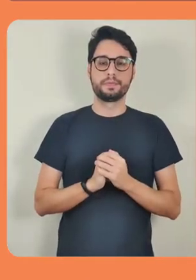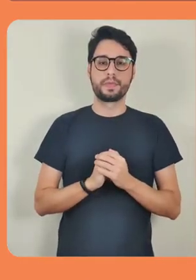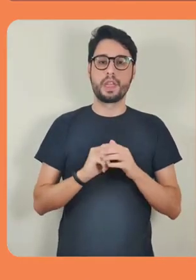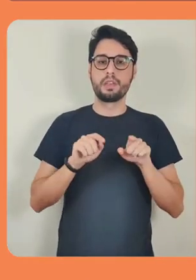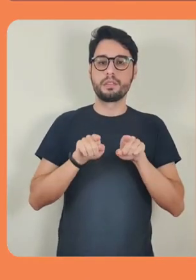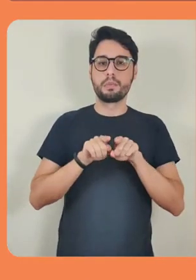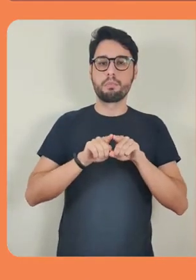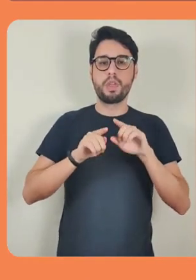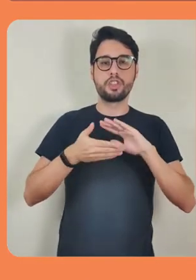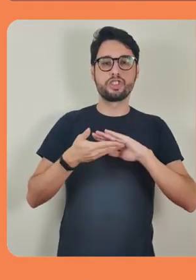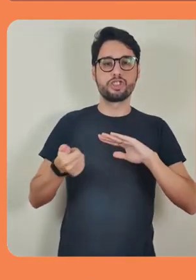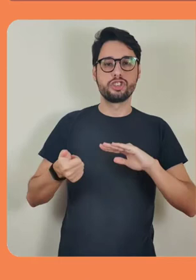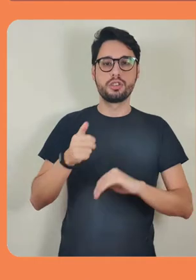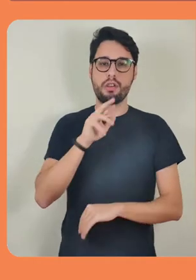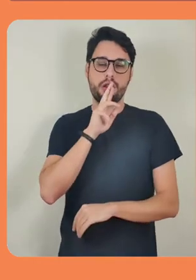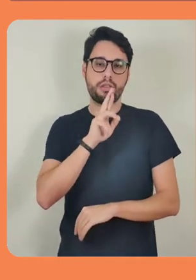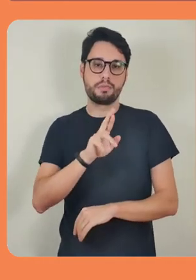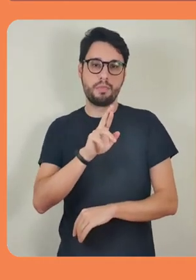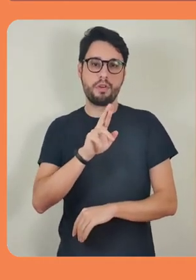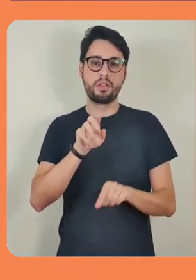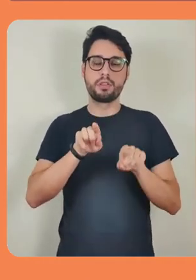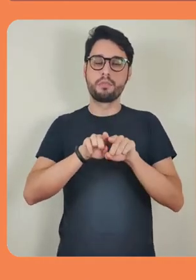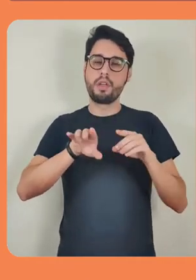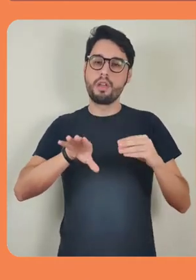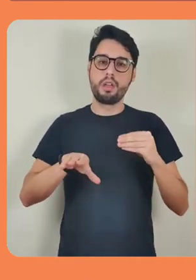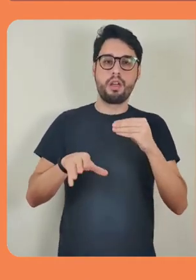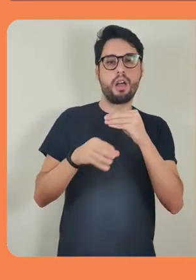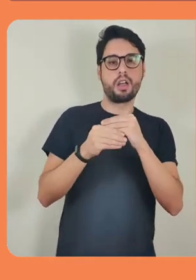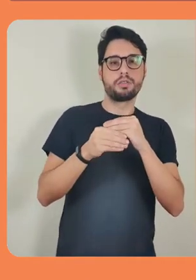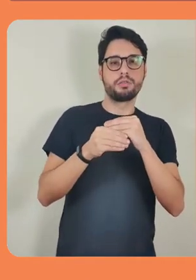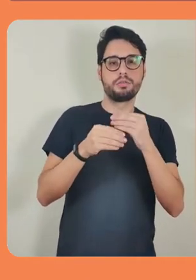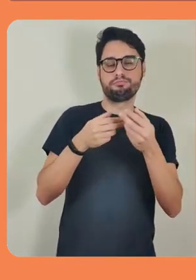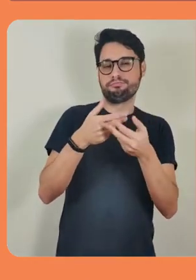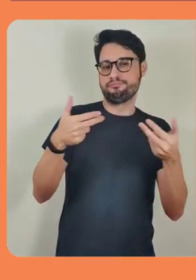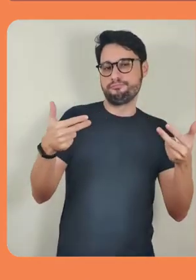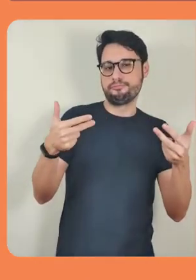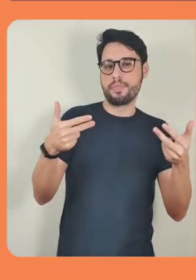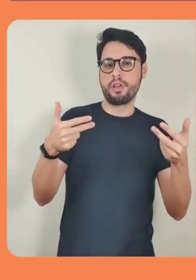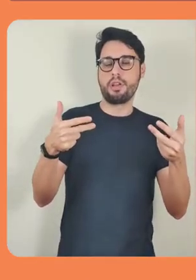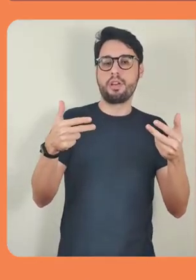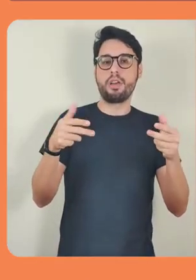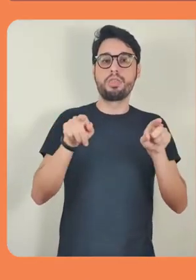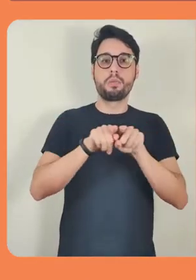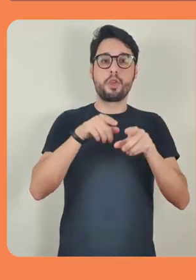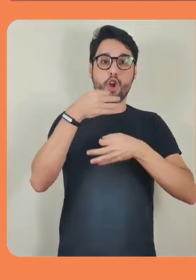vinho submissão é criação envio